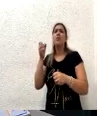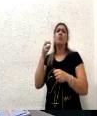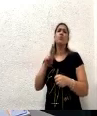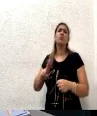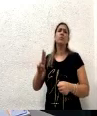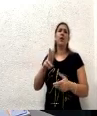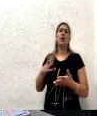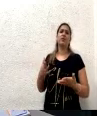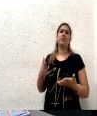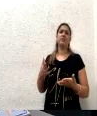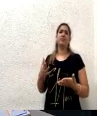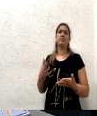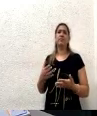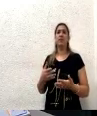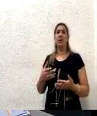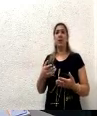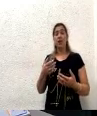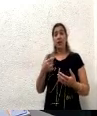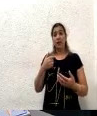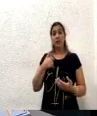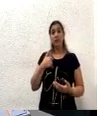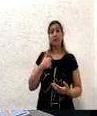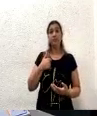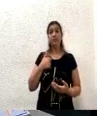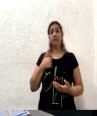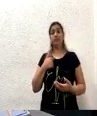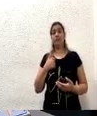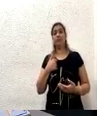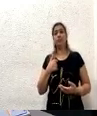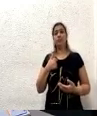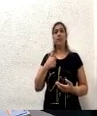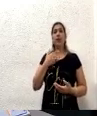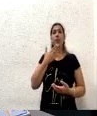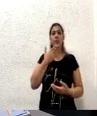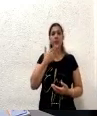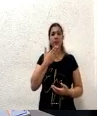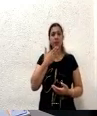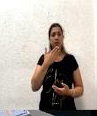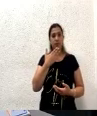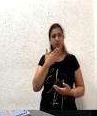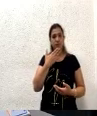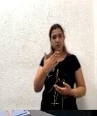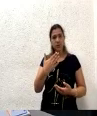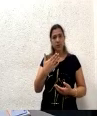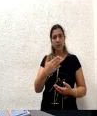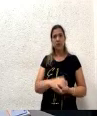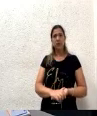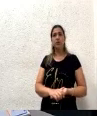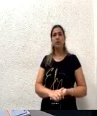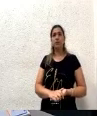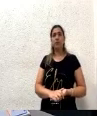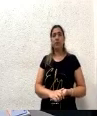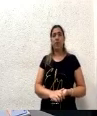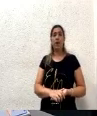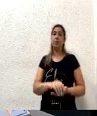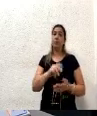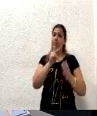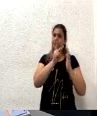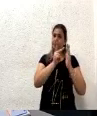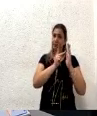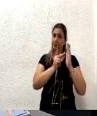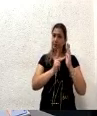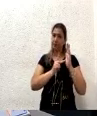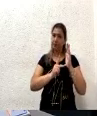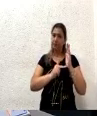fazem? Então, assim, eu acabei destinando a um projeto no qual a gente já tinha algum